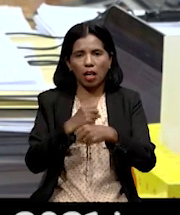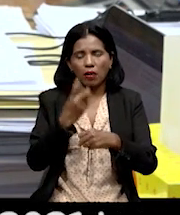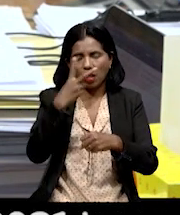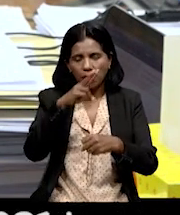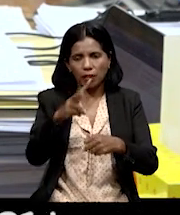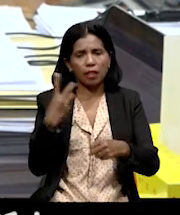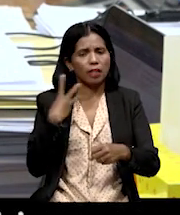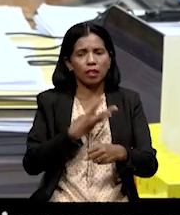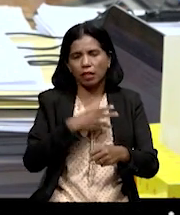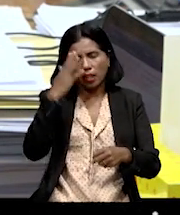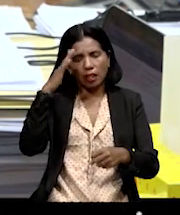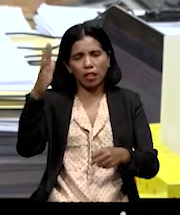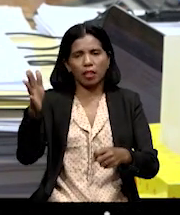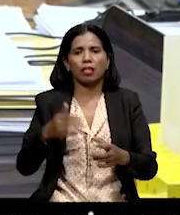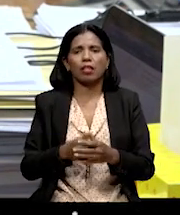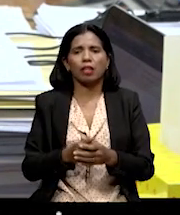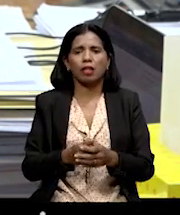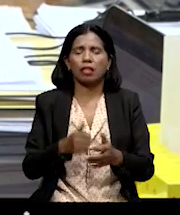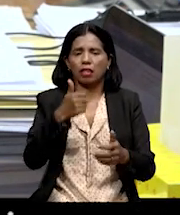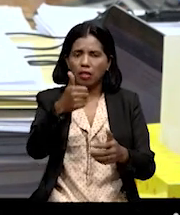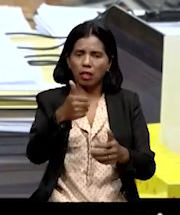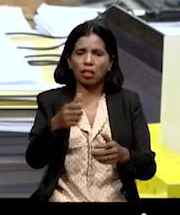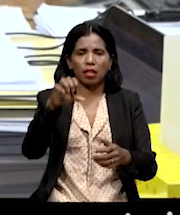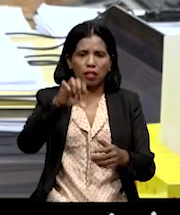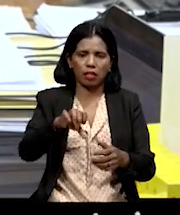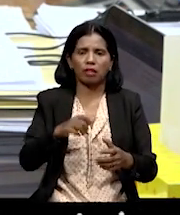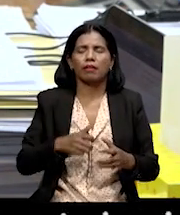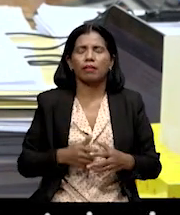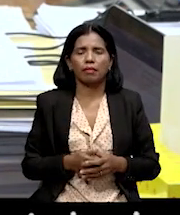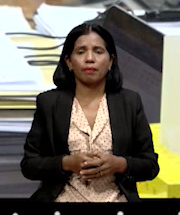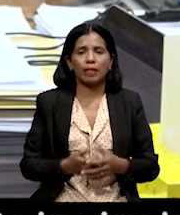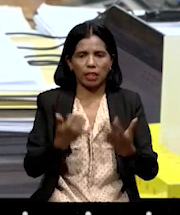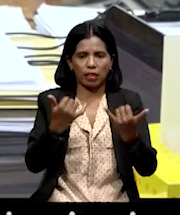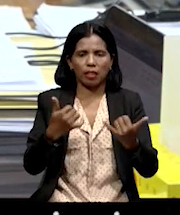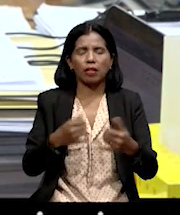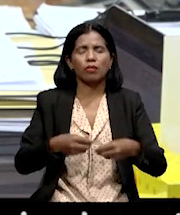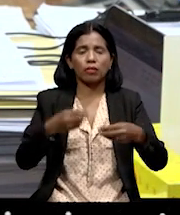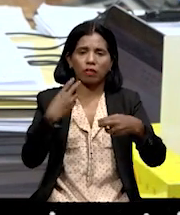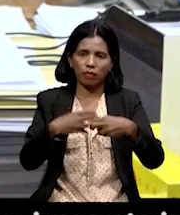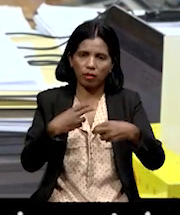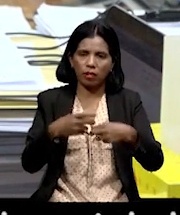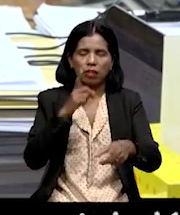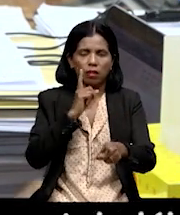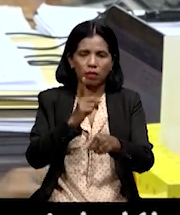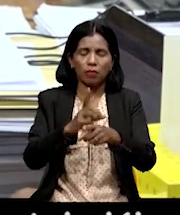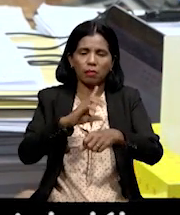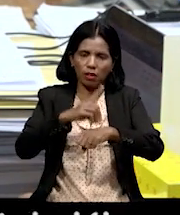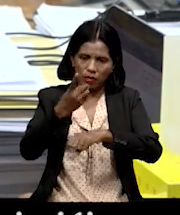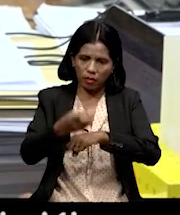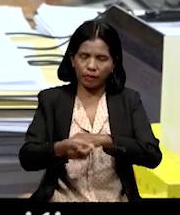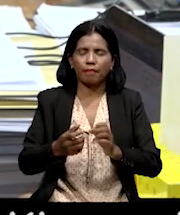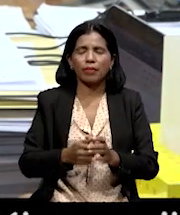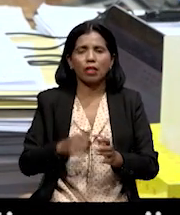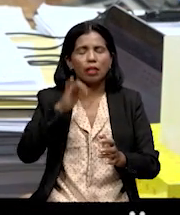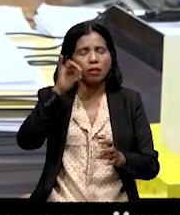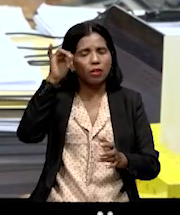atene condição e viatura Cerné dia calai. E dané foi impacto tebes, ba desastre. Por sei que foi o que